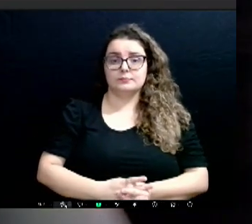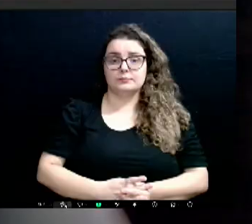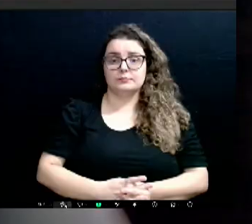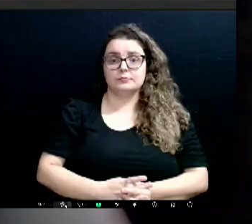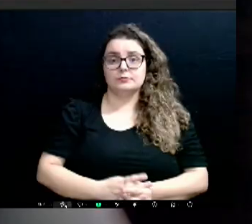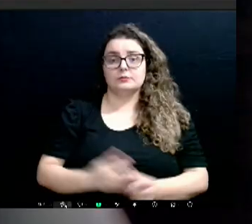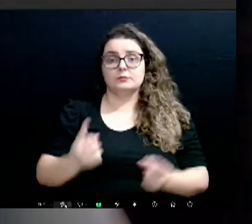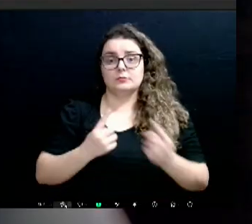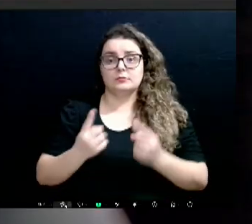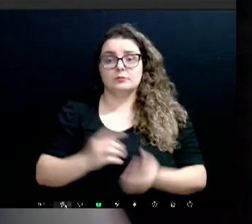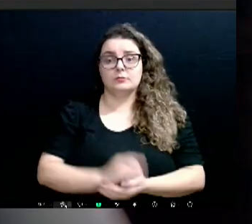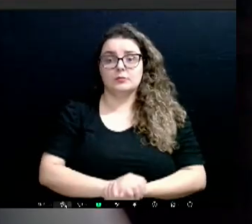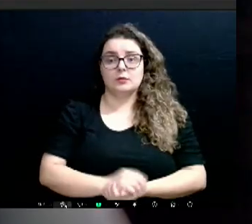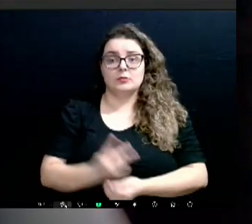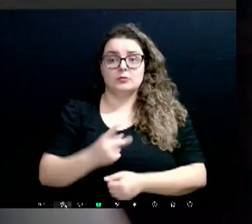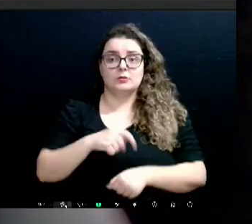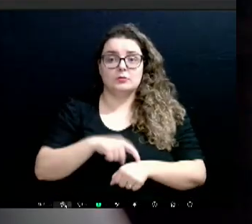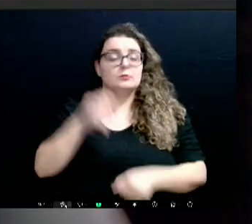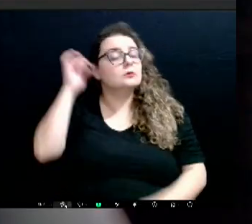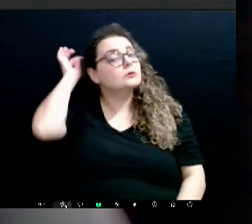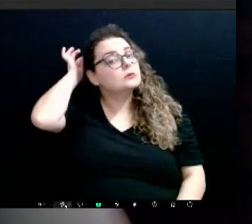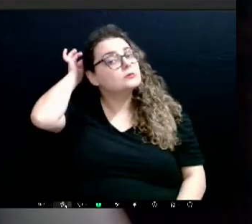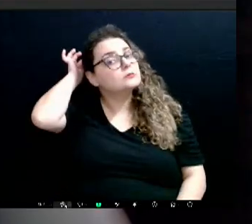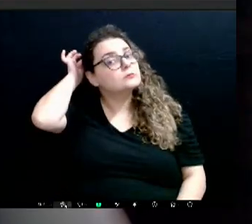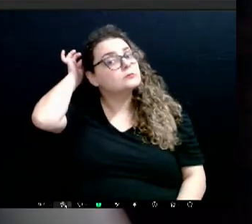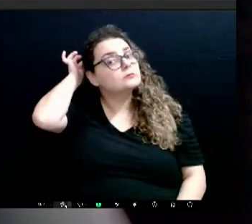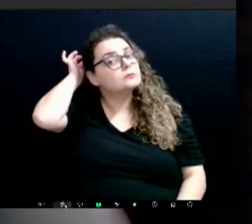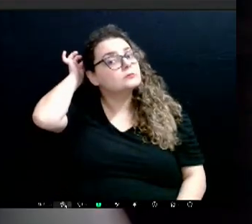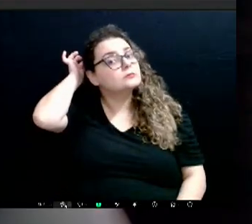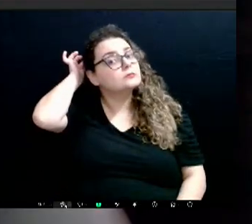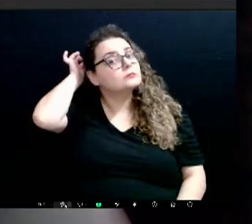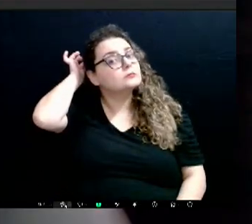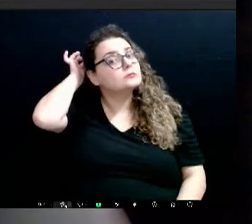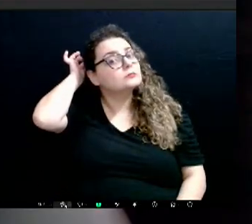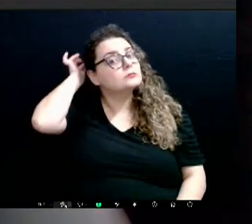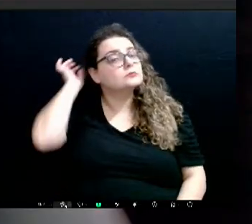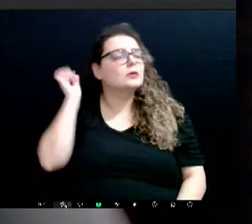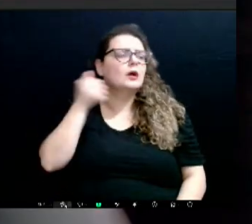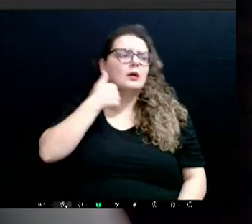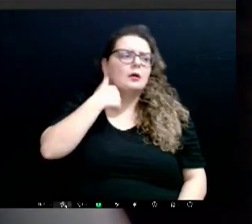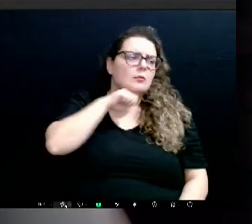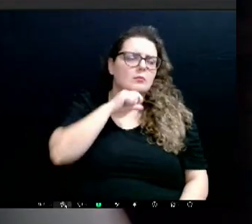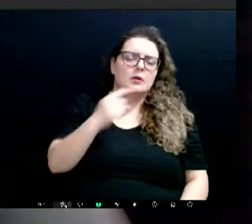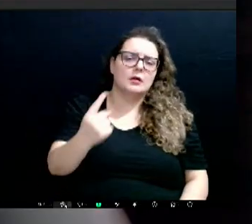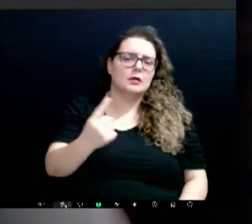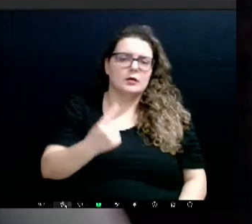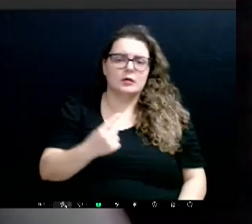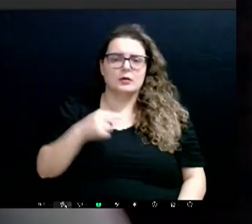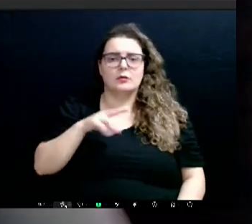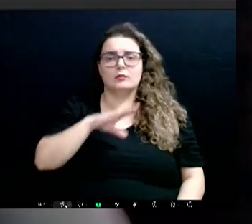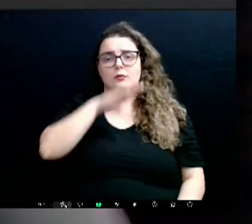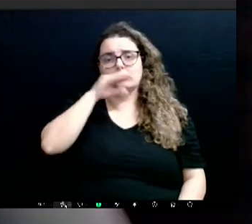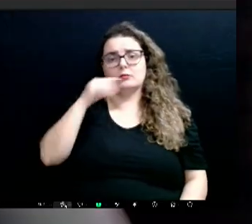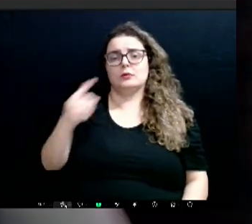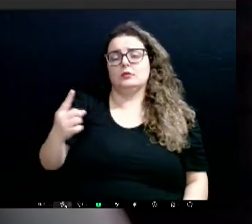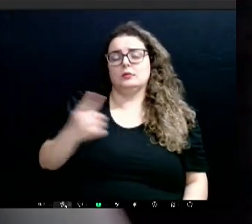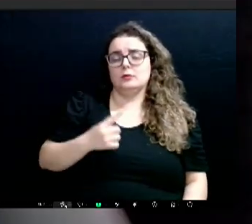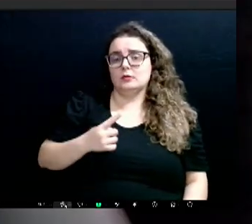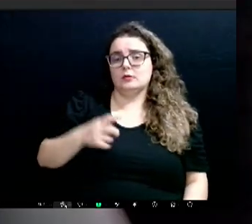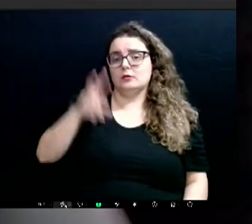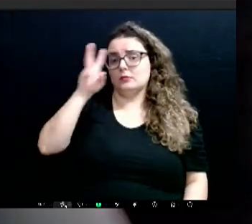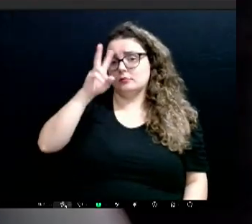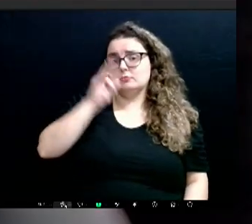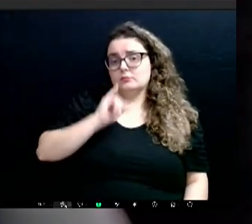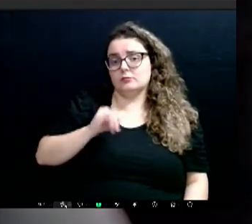segundo momento, às vezes a família, né, a mãe, ou me procura, ou então vem adolescente contando do que tem acontecido dentro de